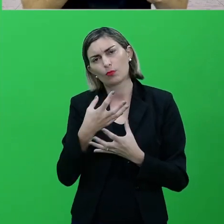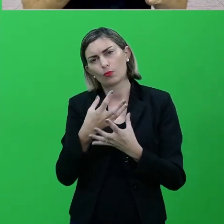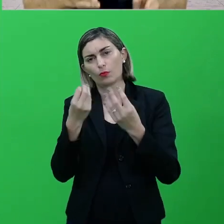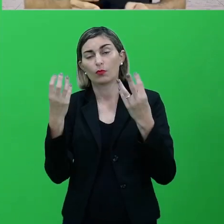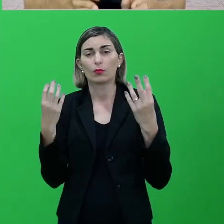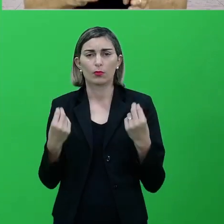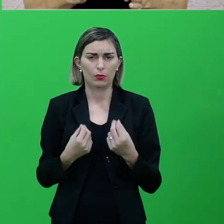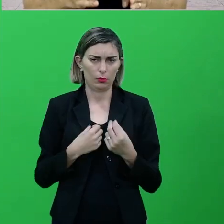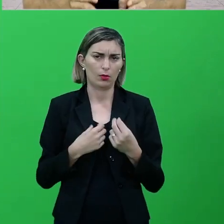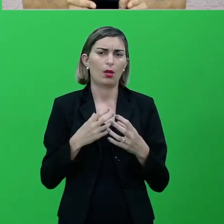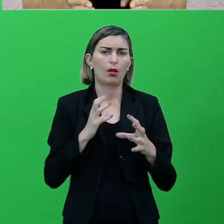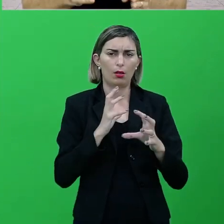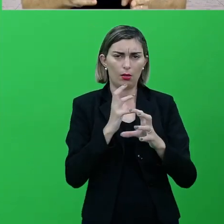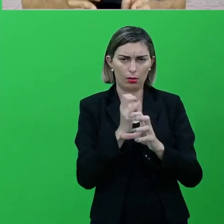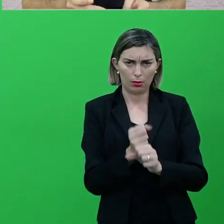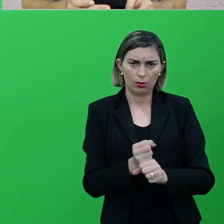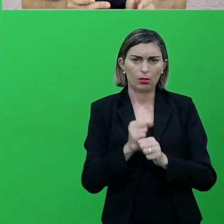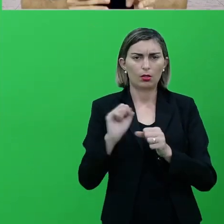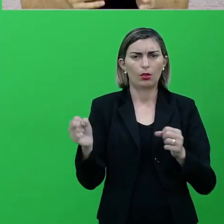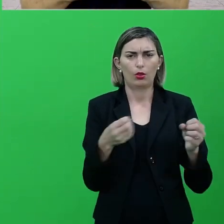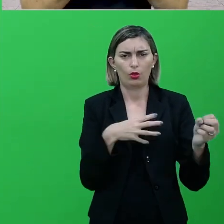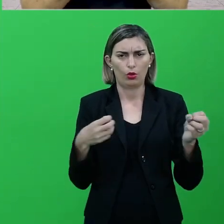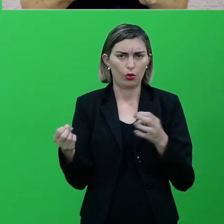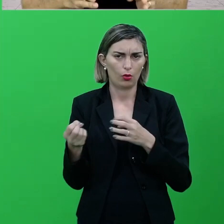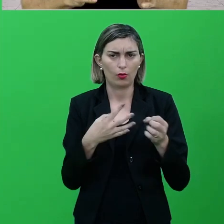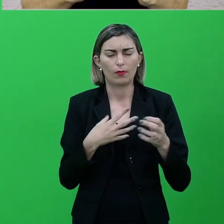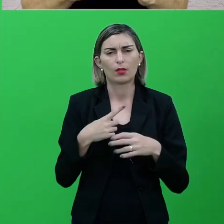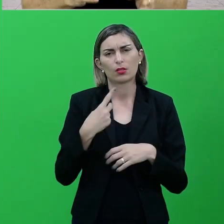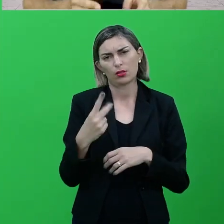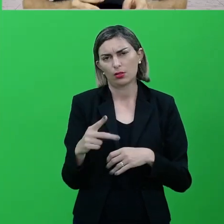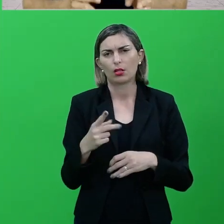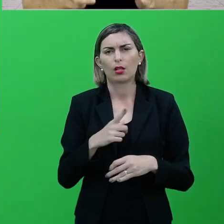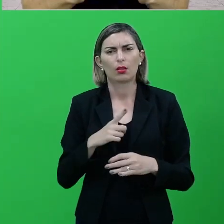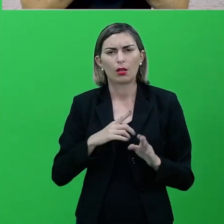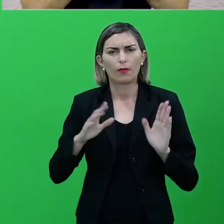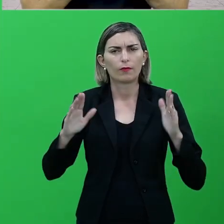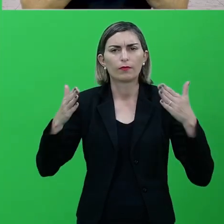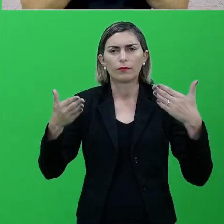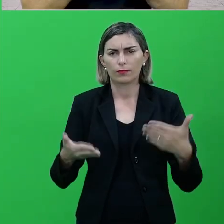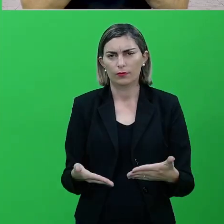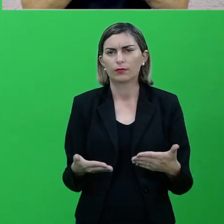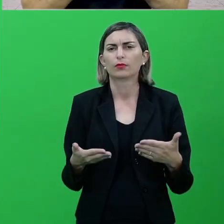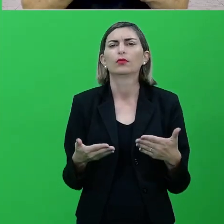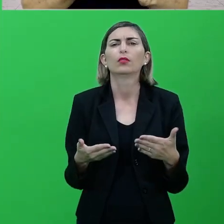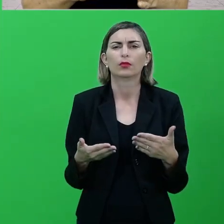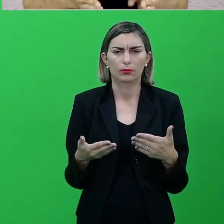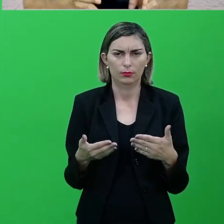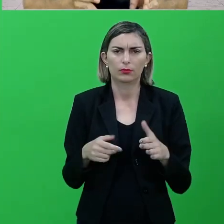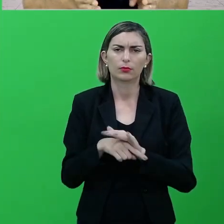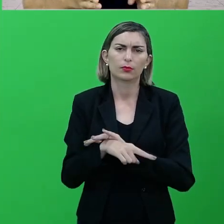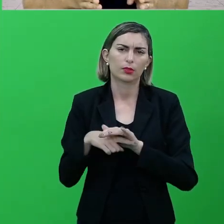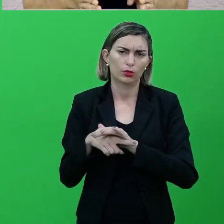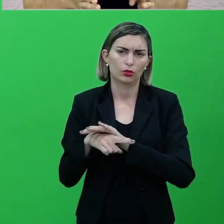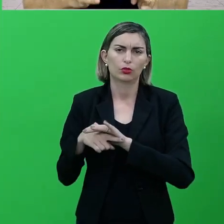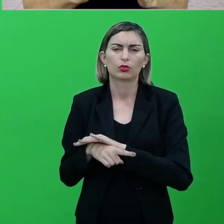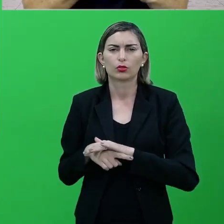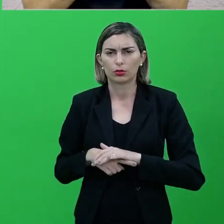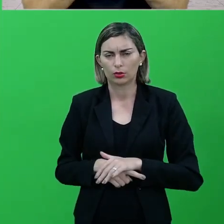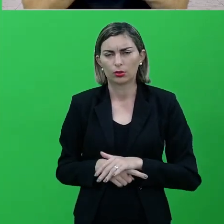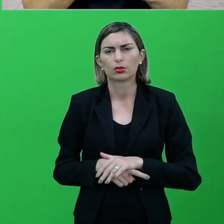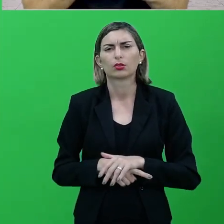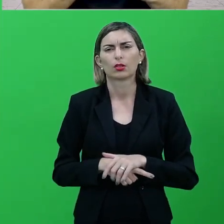muito, a medição da inovação no setor público ela vai estar direcionada a pesquisas,